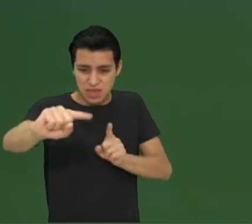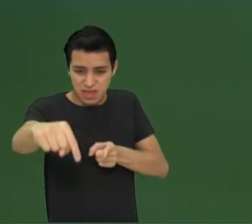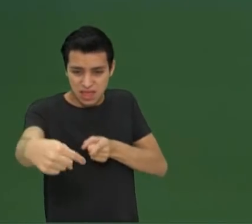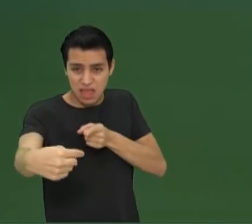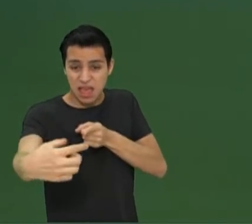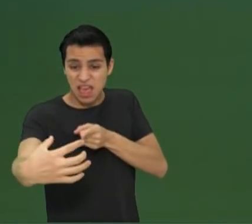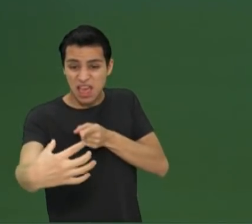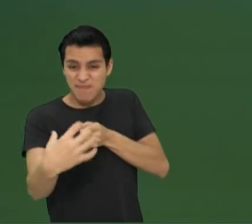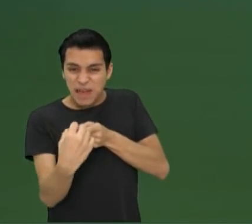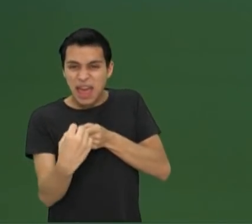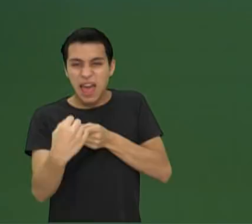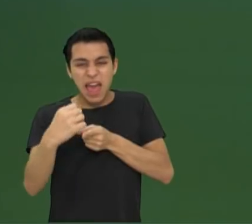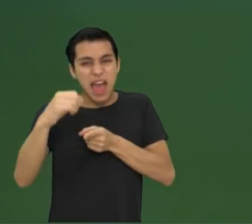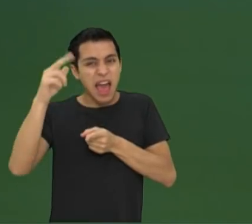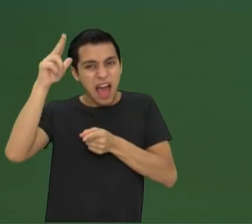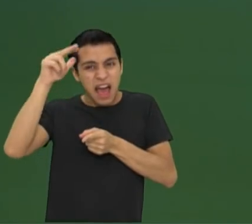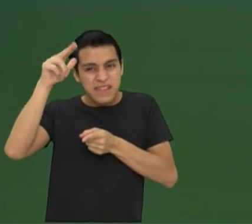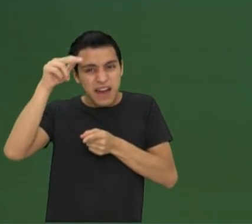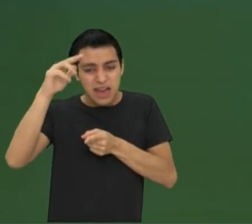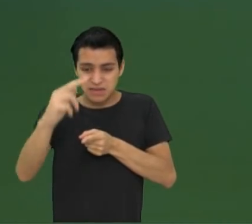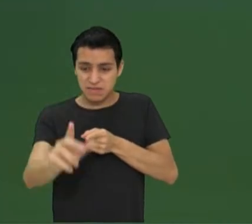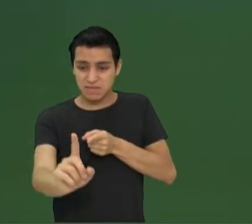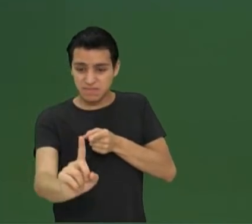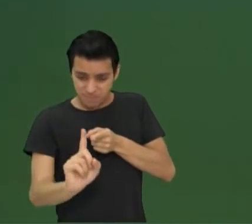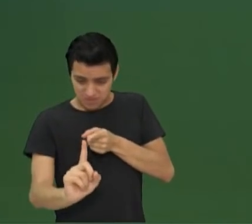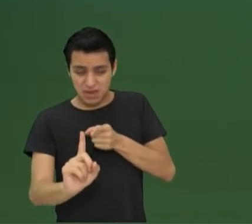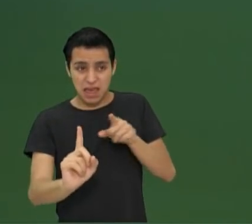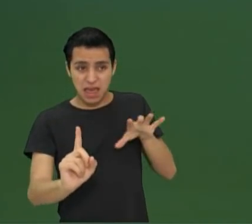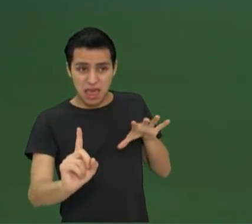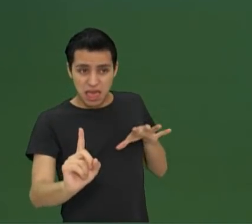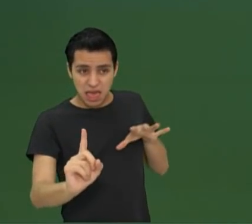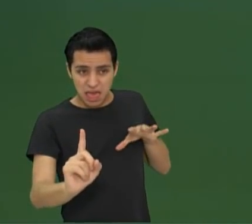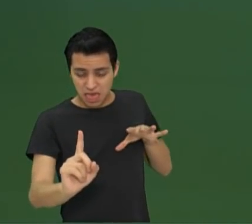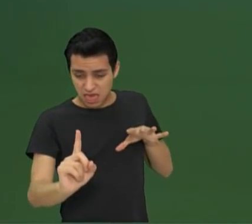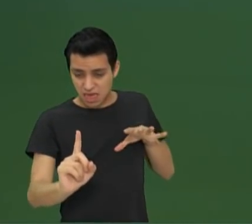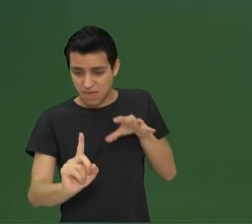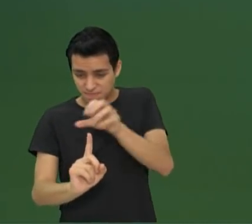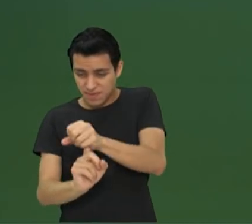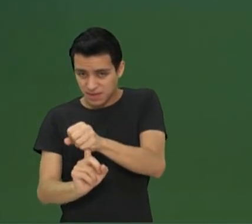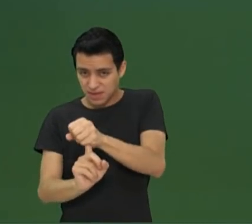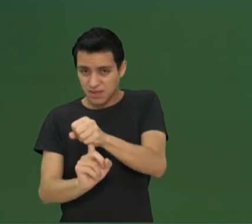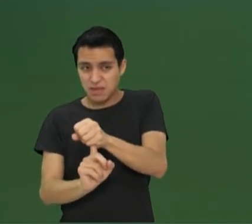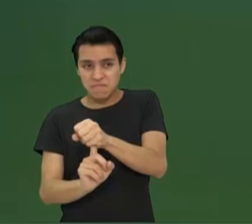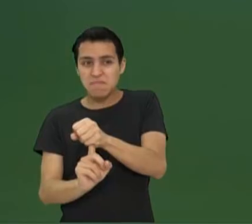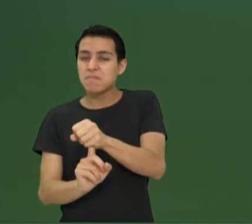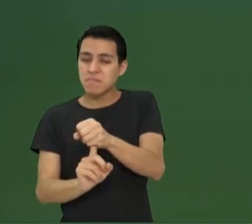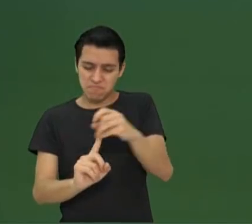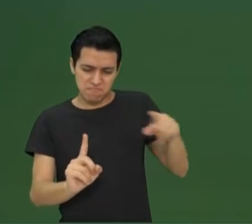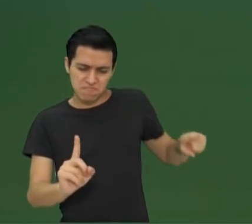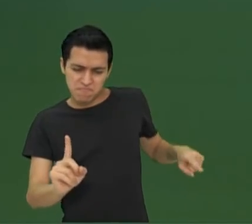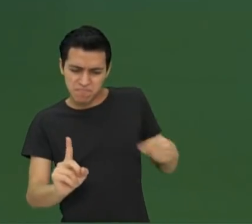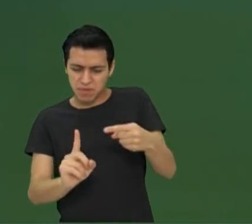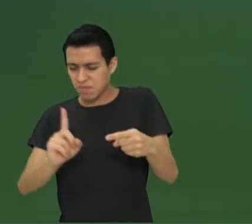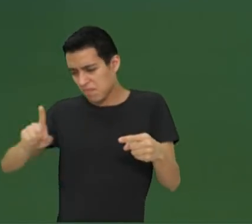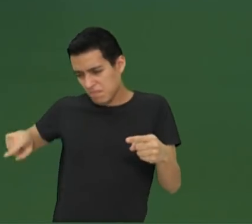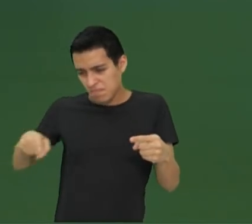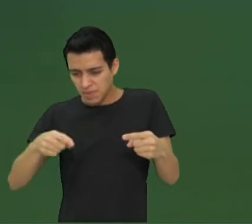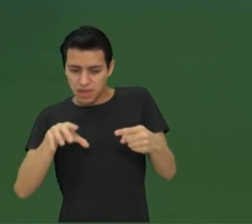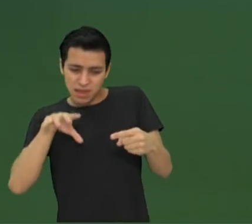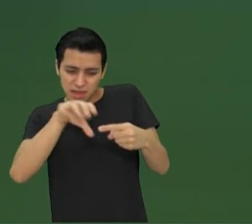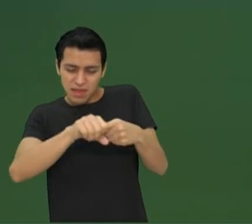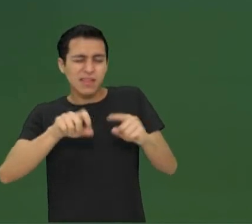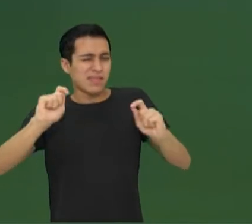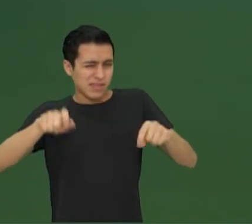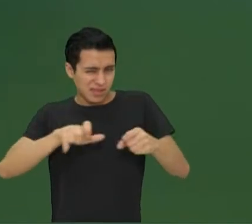querer capturar o seu cavalo, você vai poder capturar a dama do teu adversário. Então, com a própria dama, com o bispo ou até com o próprio rei. Então, essa é